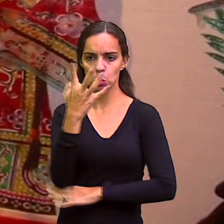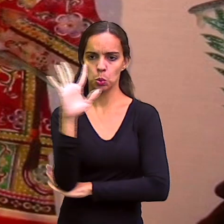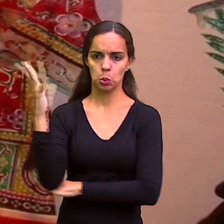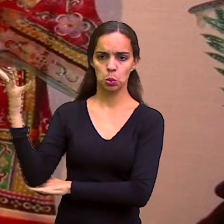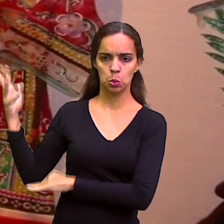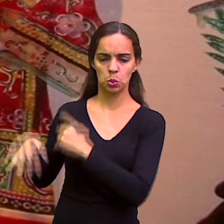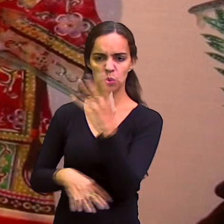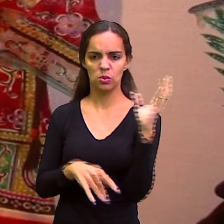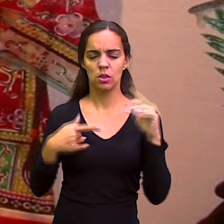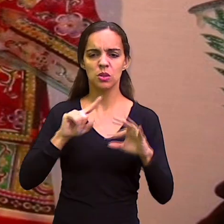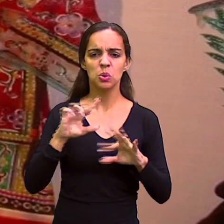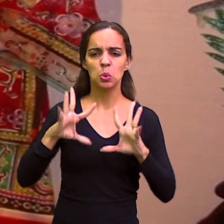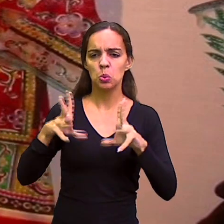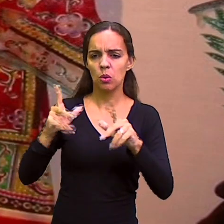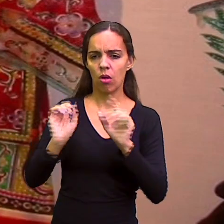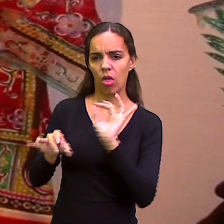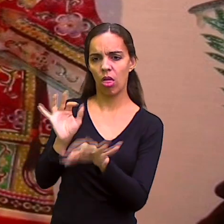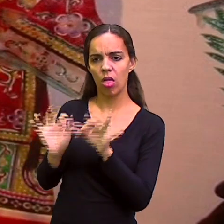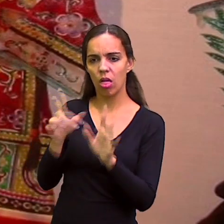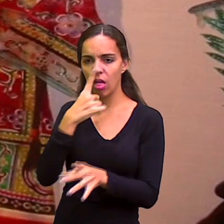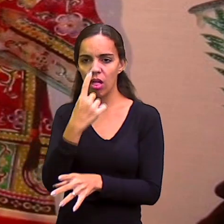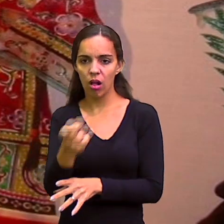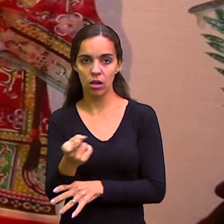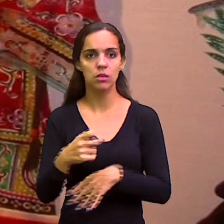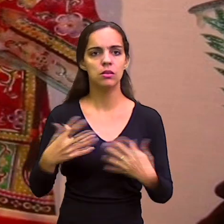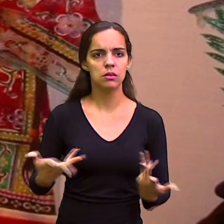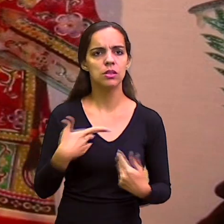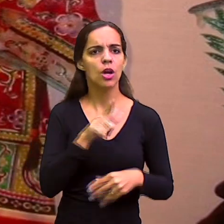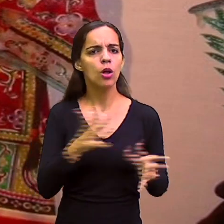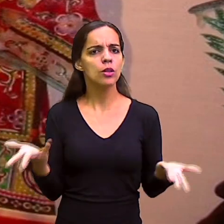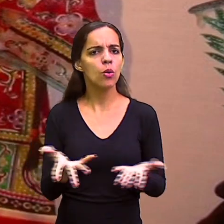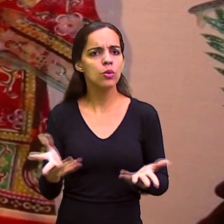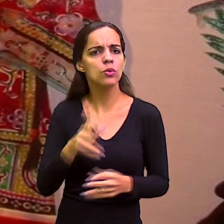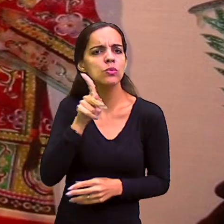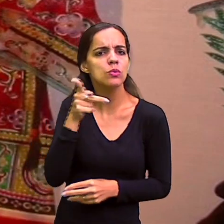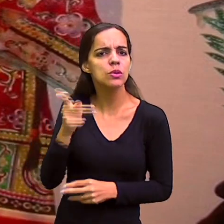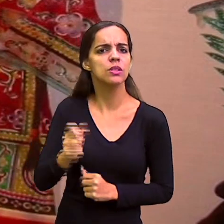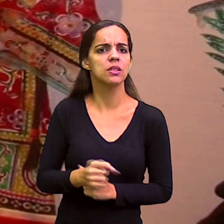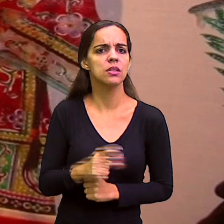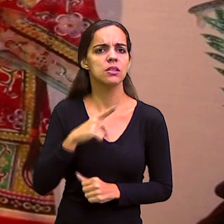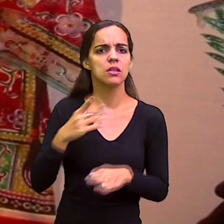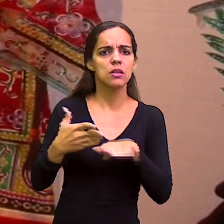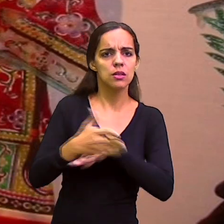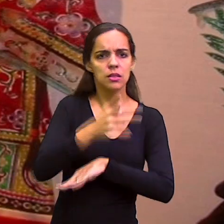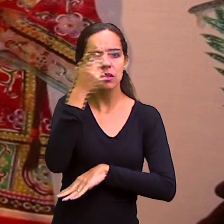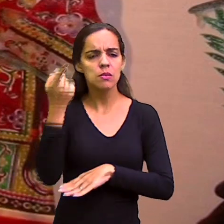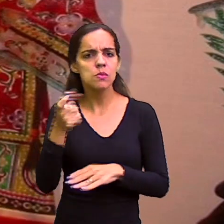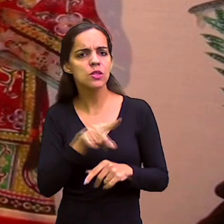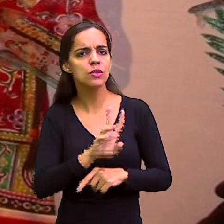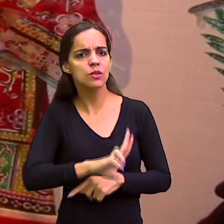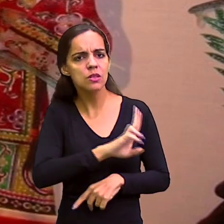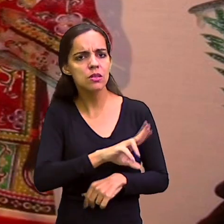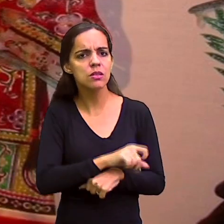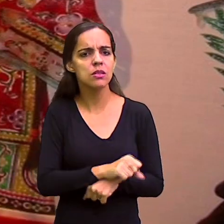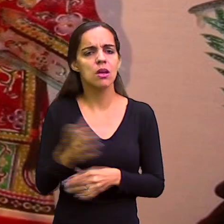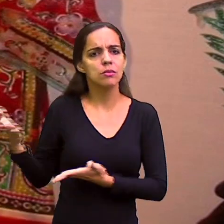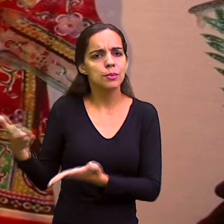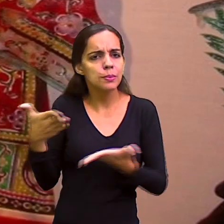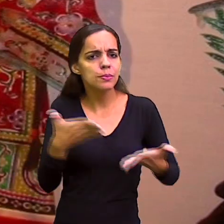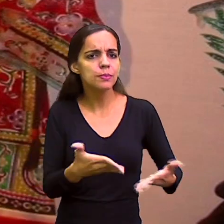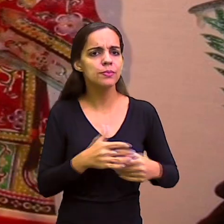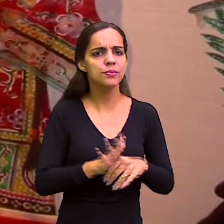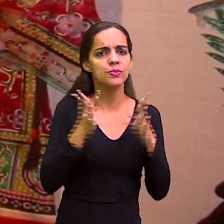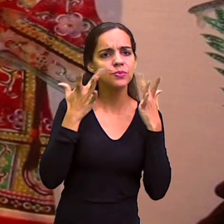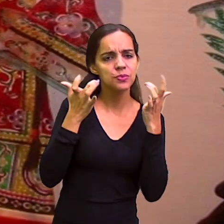preconceitos, entre outros temas, não é mesmo? A gente vê muito falar hoje, né, entre vocês, entre coisas, e se traz